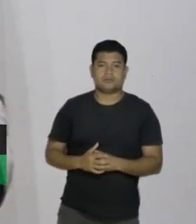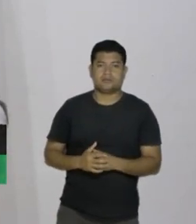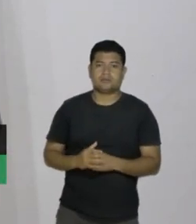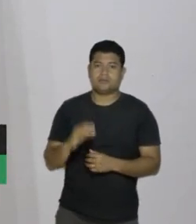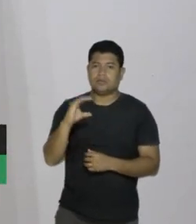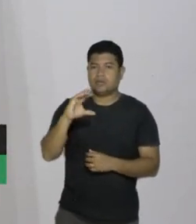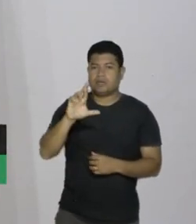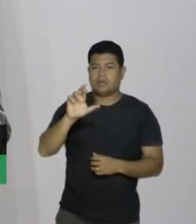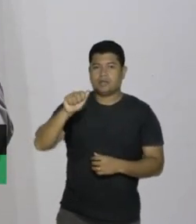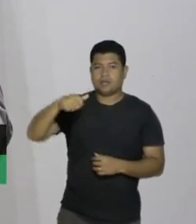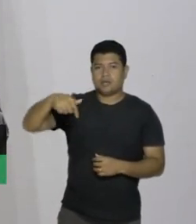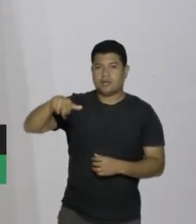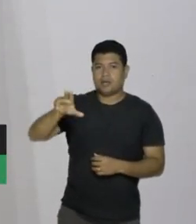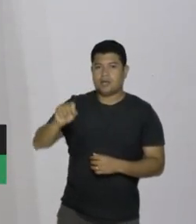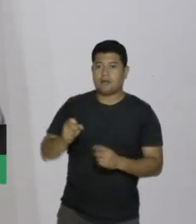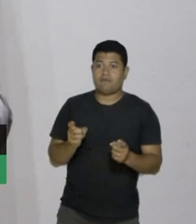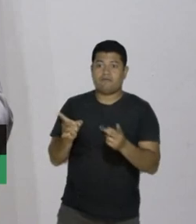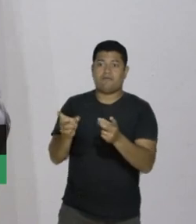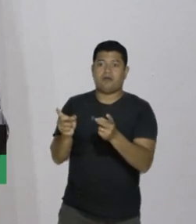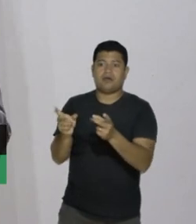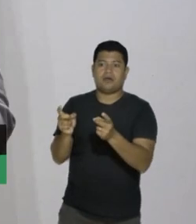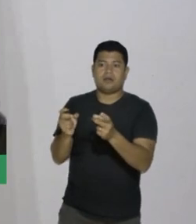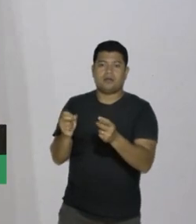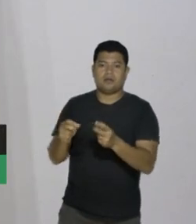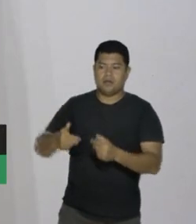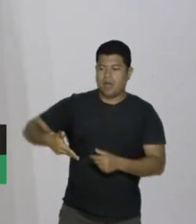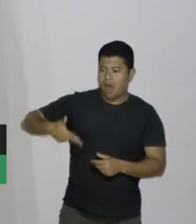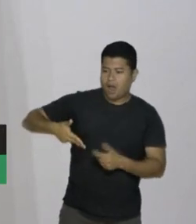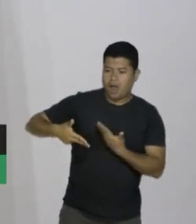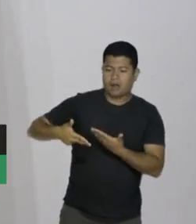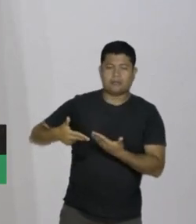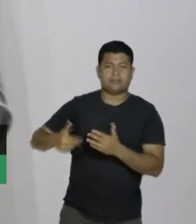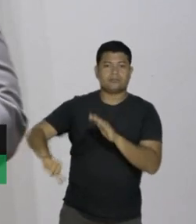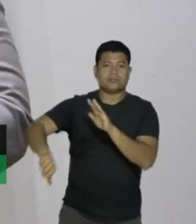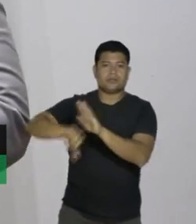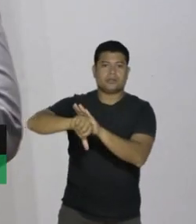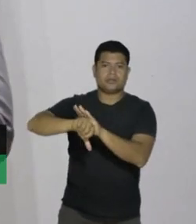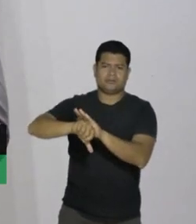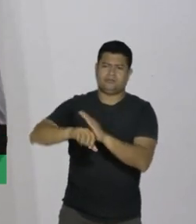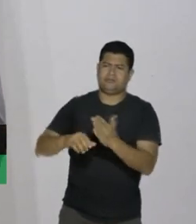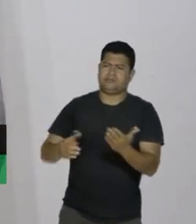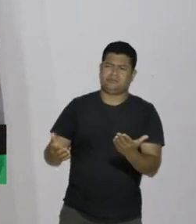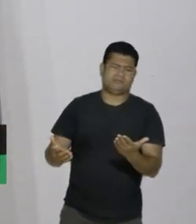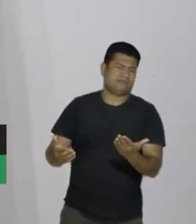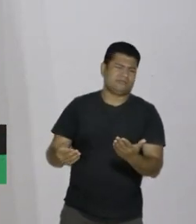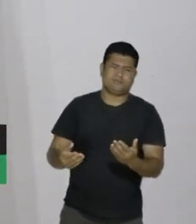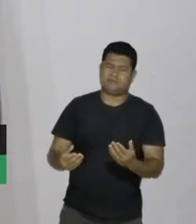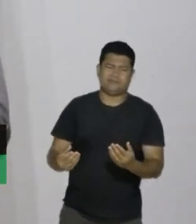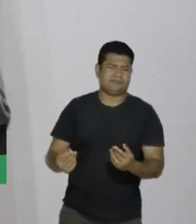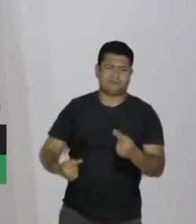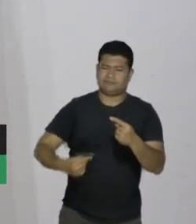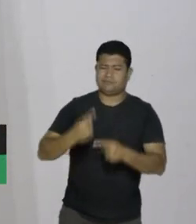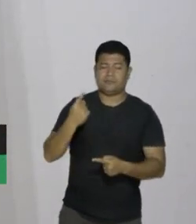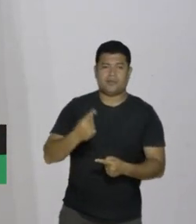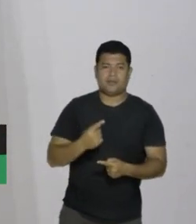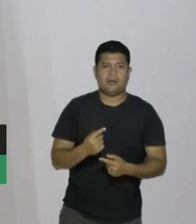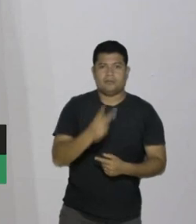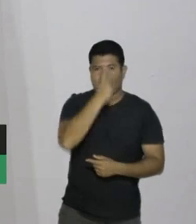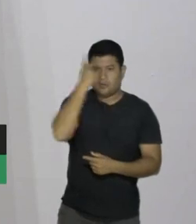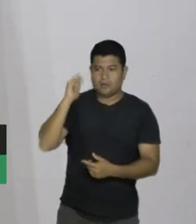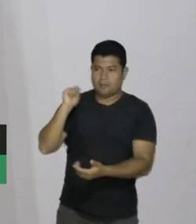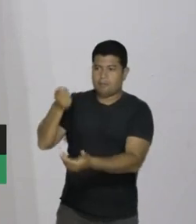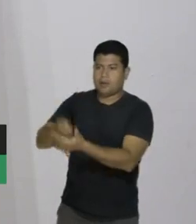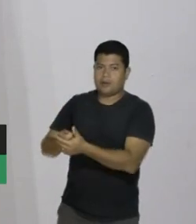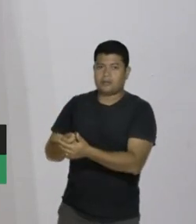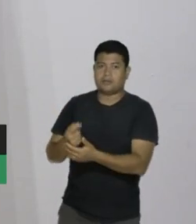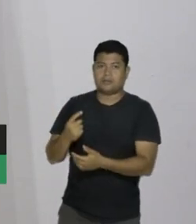para o crime nem o criminoso é tão burro e tão cara vai lá compra uma arma legalizada paga três